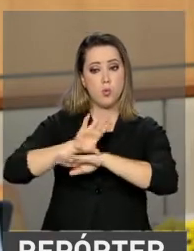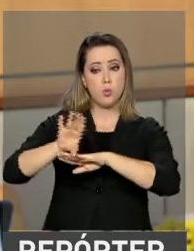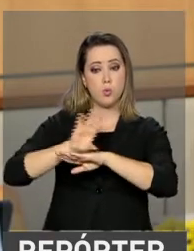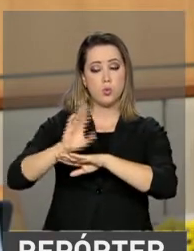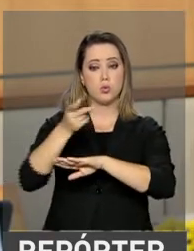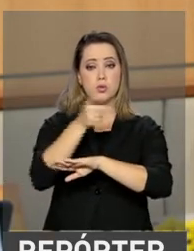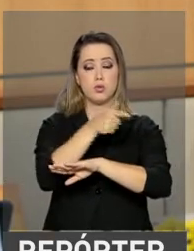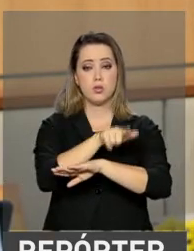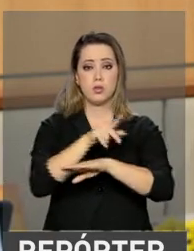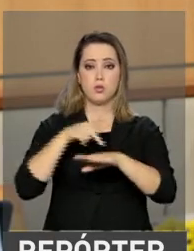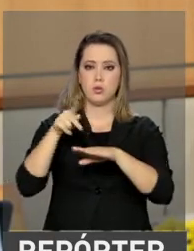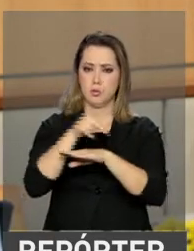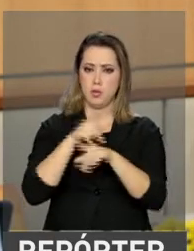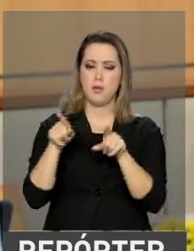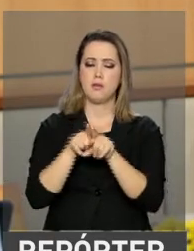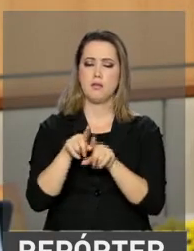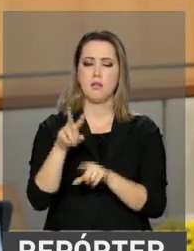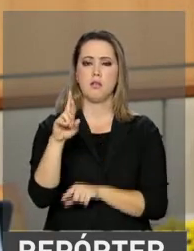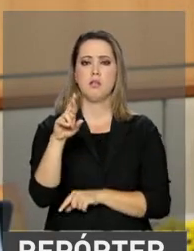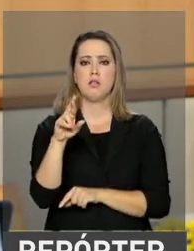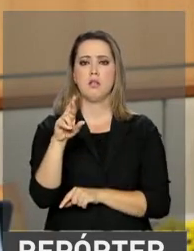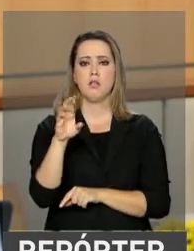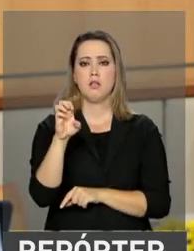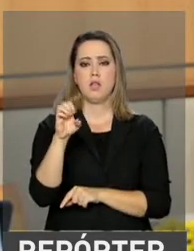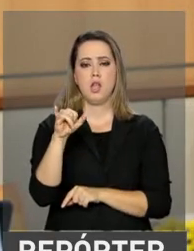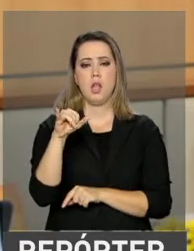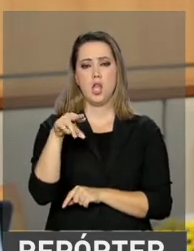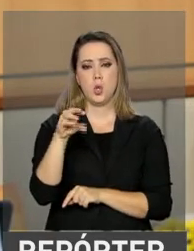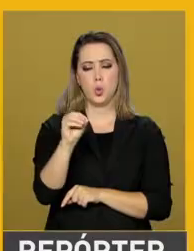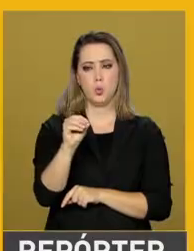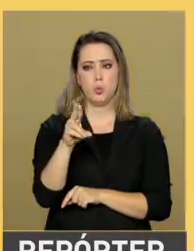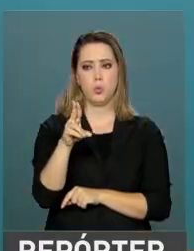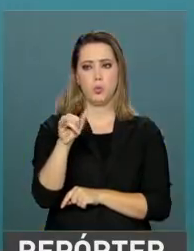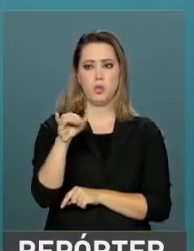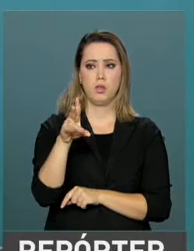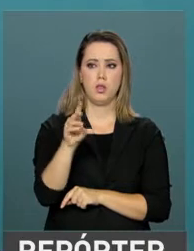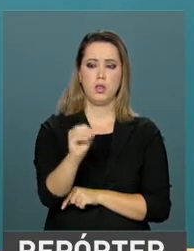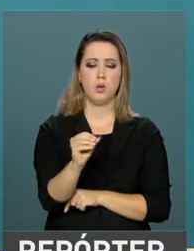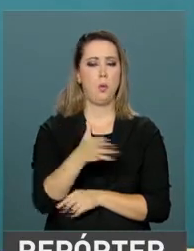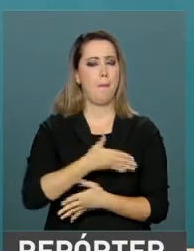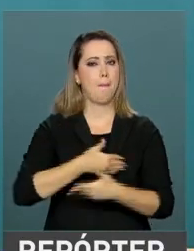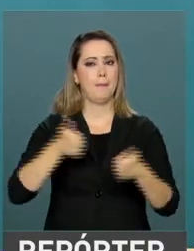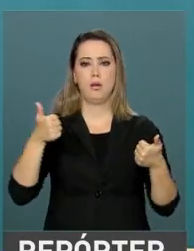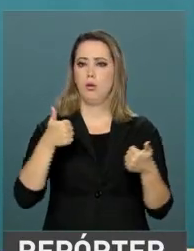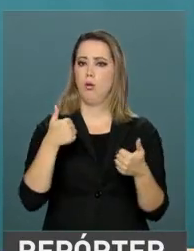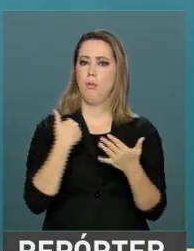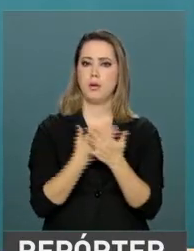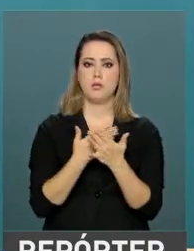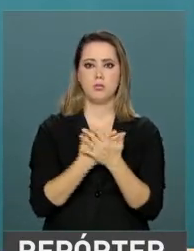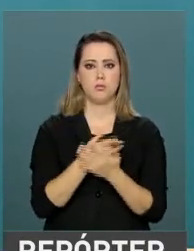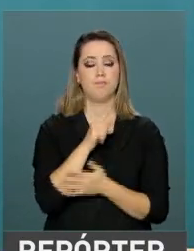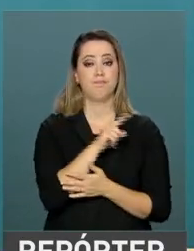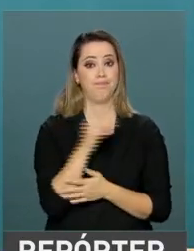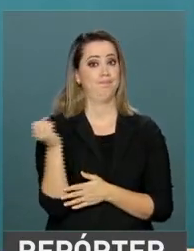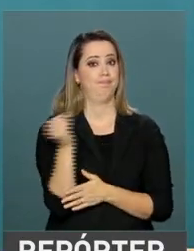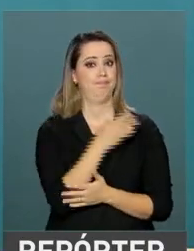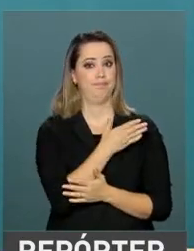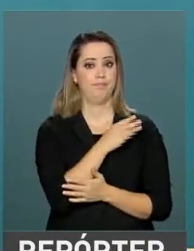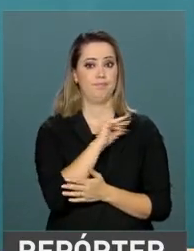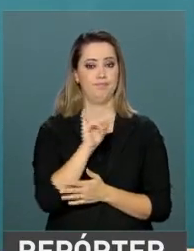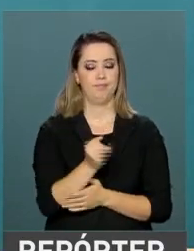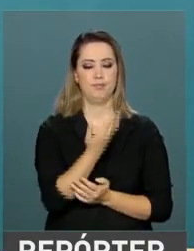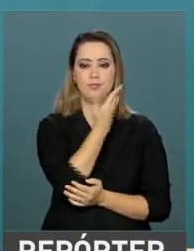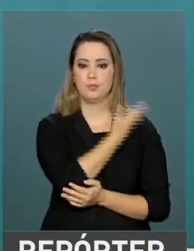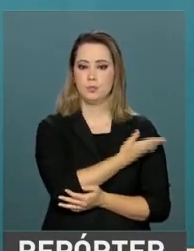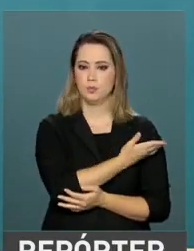exterior no reino unido um dos melhores países no mundo e para quem tem esse interesse a uma nova oportunidade a